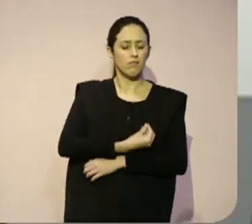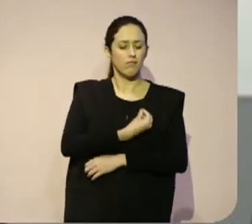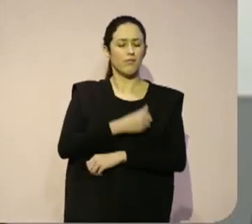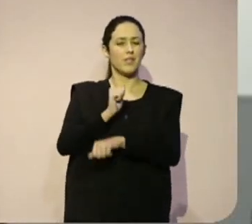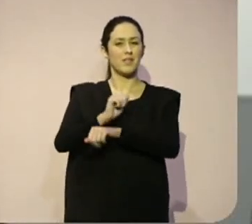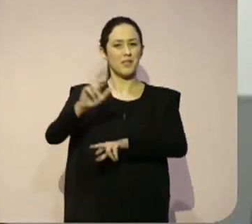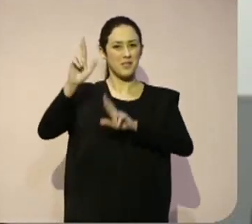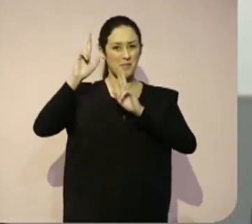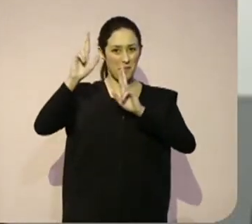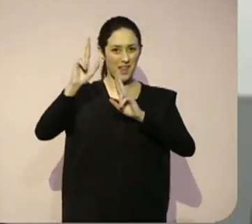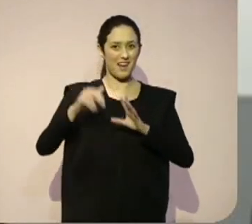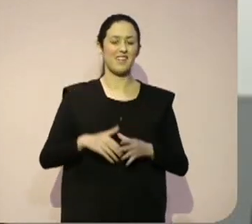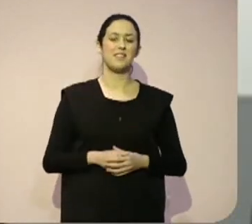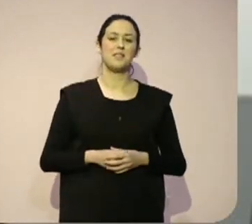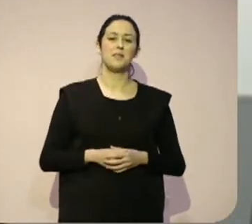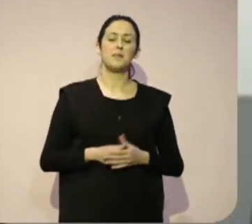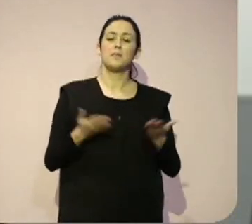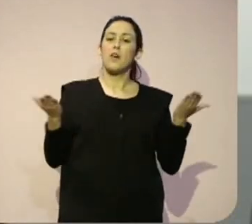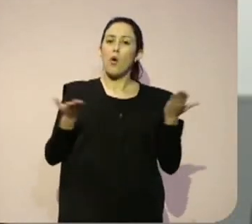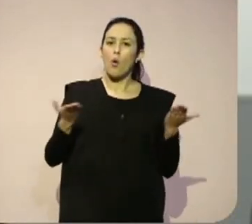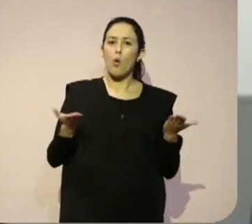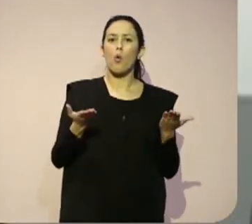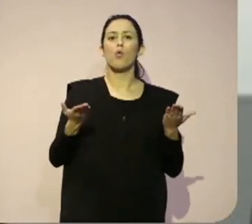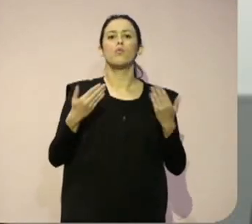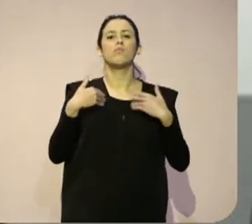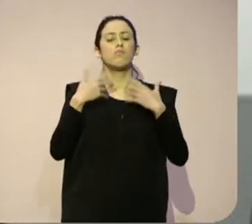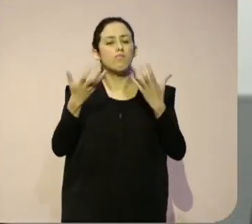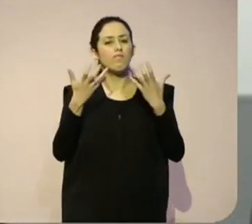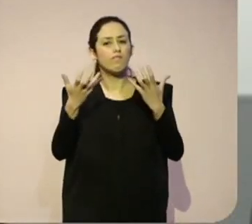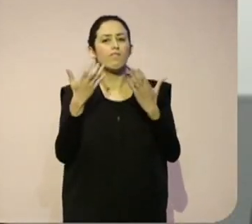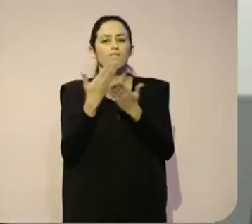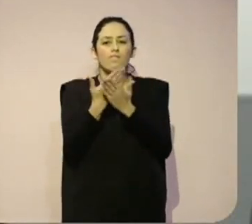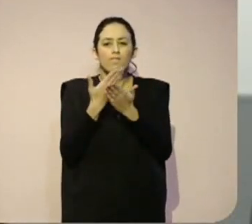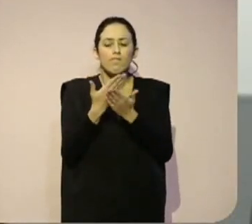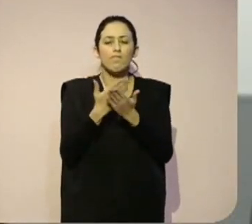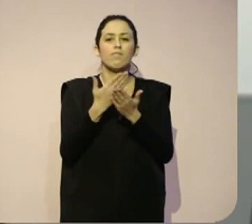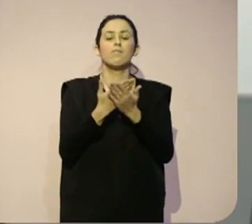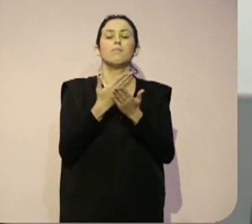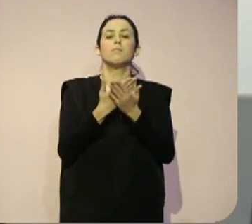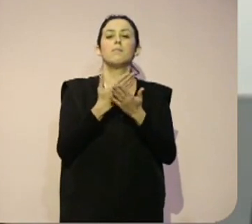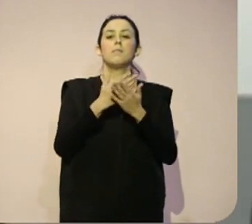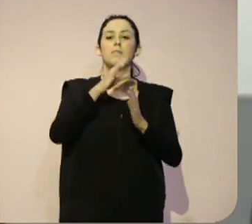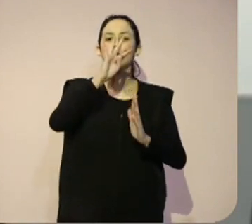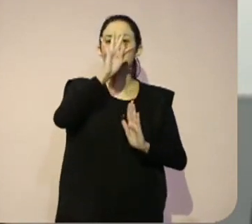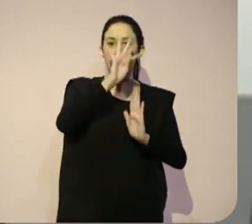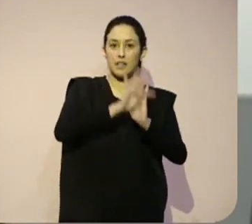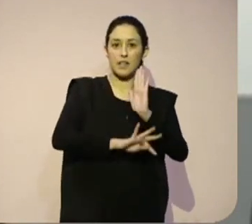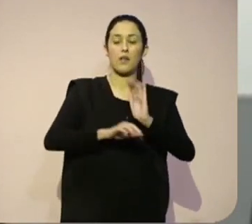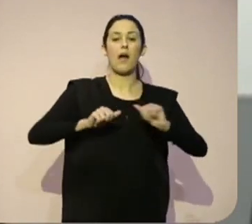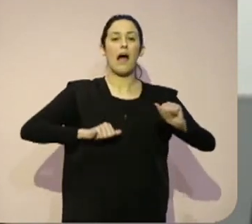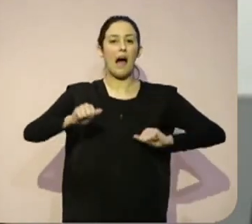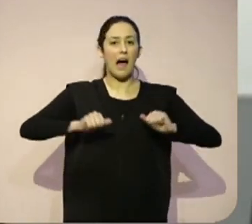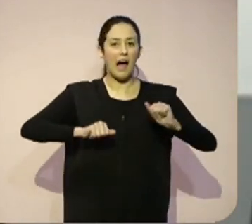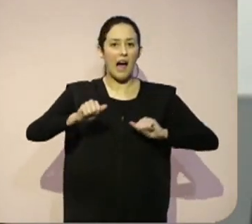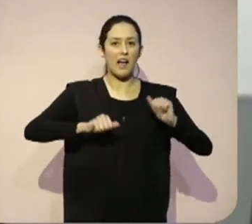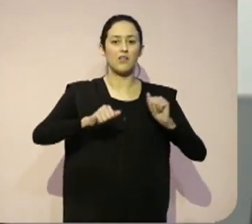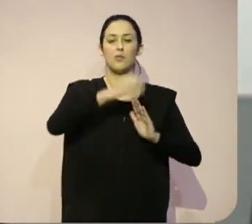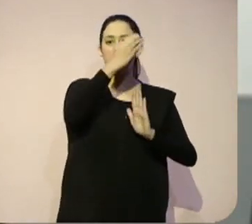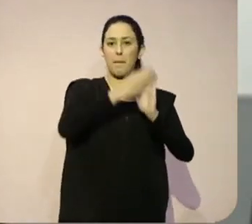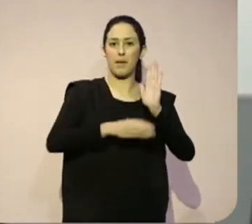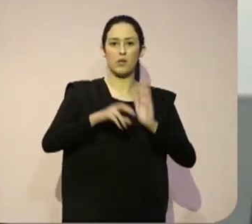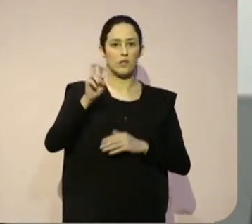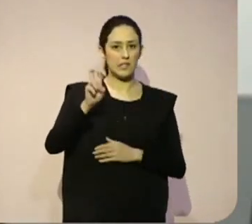pensar. E eu queria hoje pensar com vocês, estudar com vocês o texto de Atos, capítulo